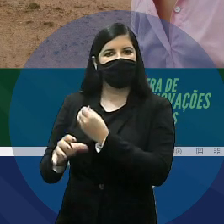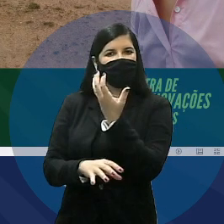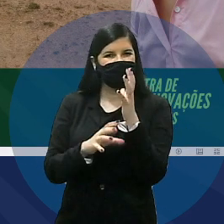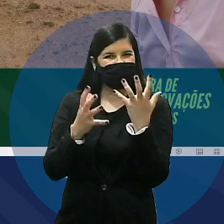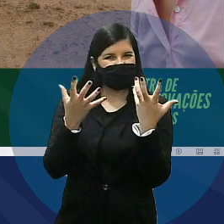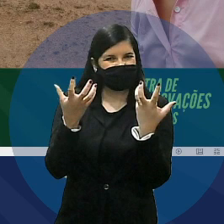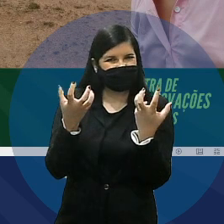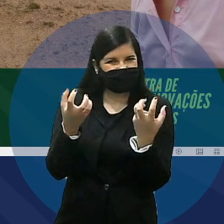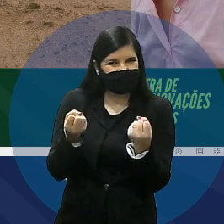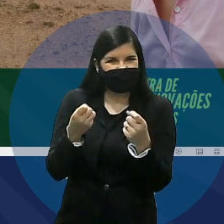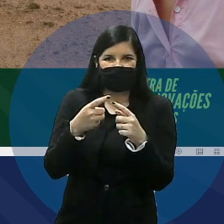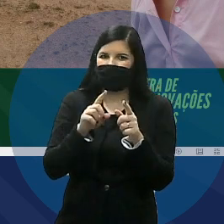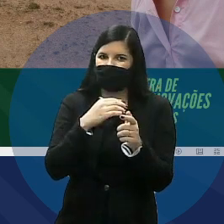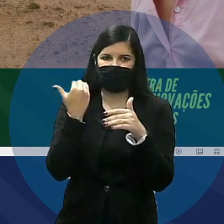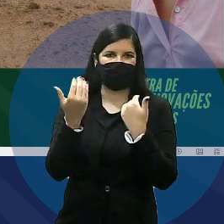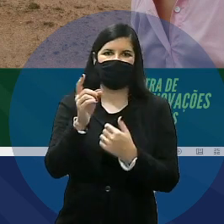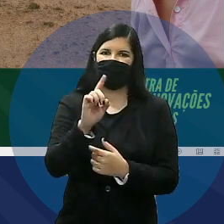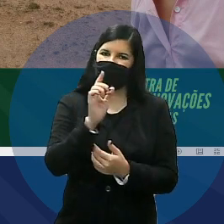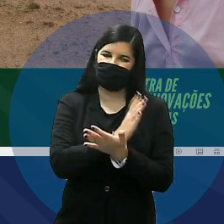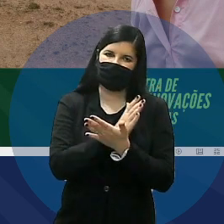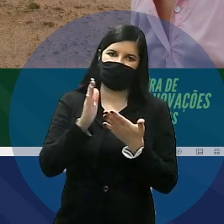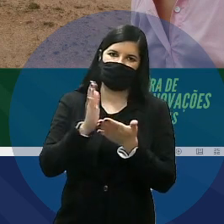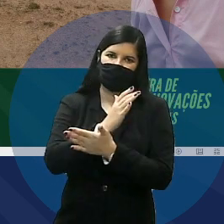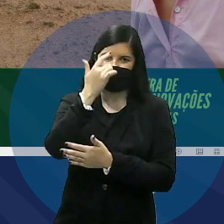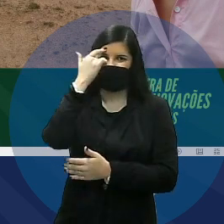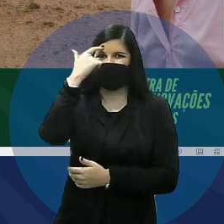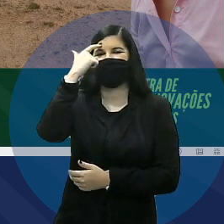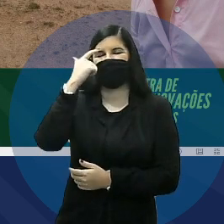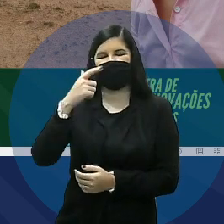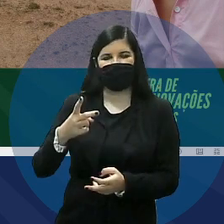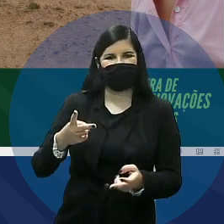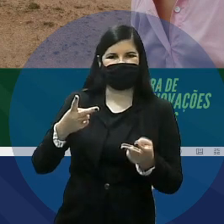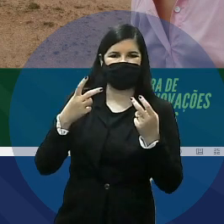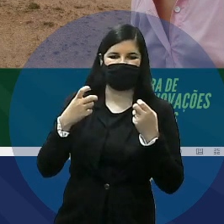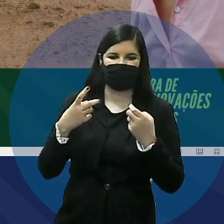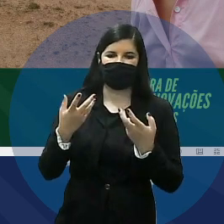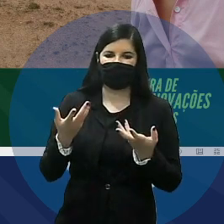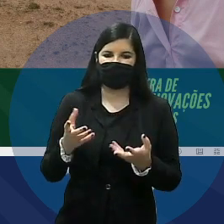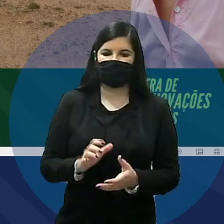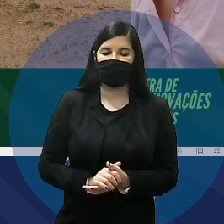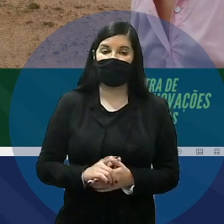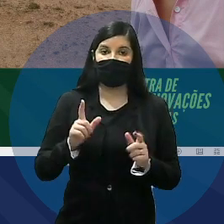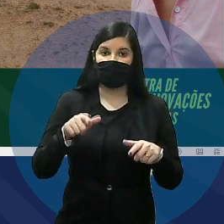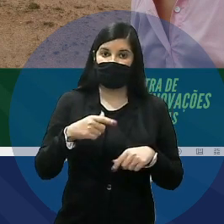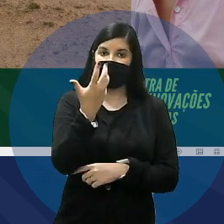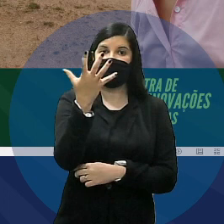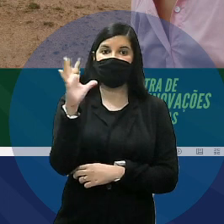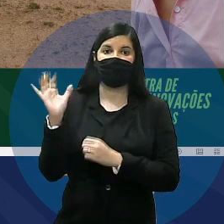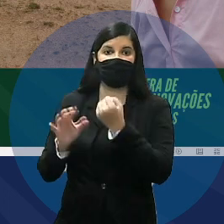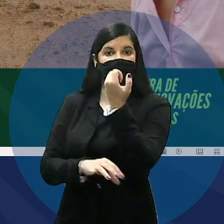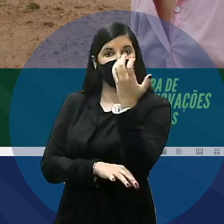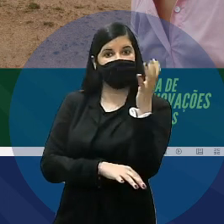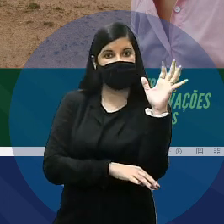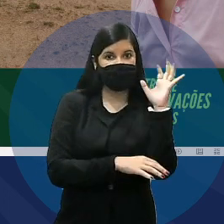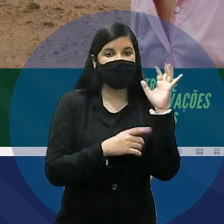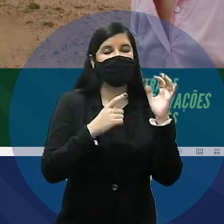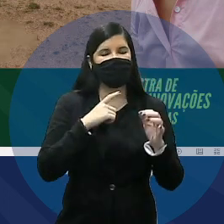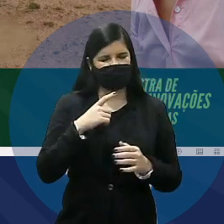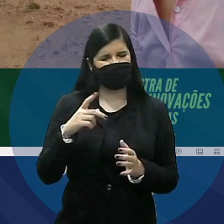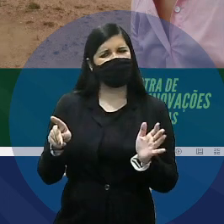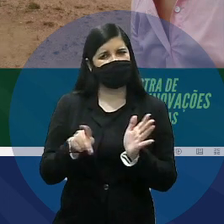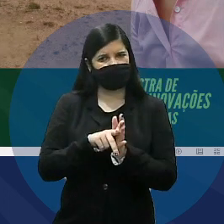ela não é morta, como alguns alunos descreviam. Ela é uma vegetação resistente, né, que